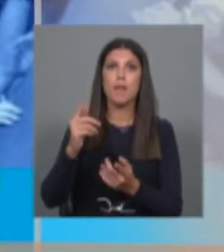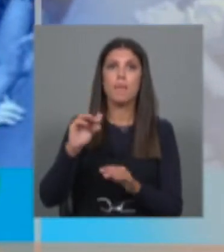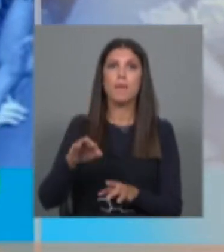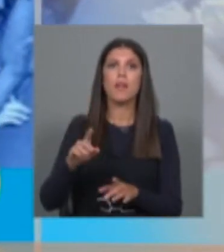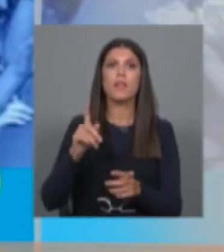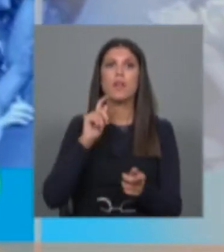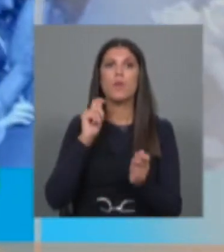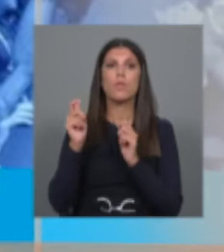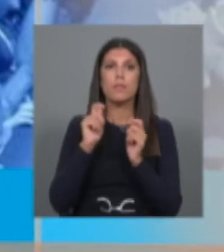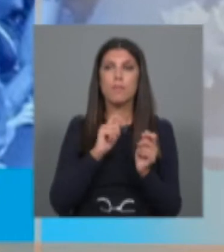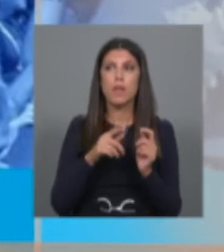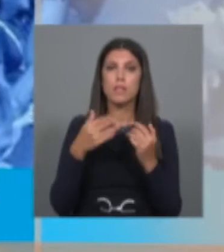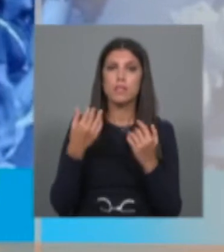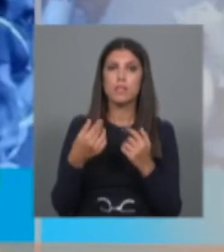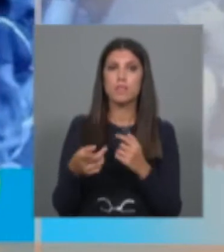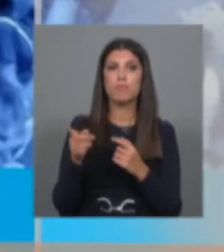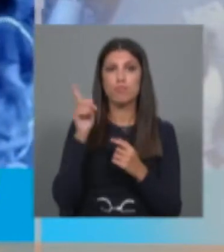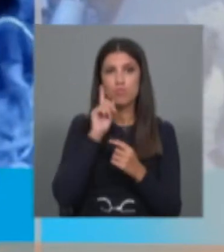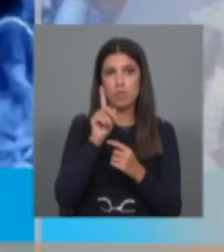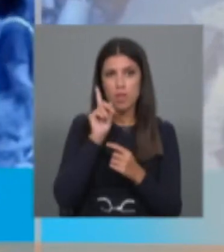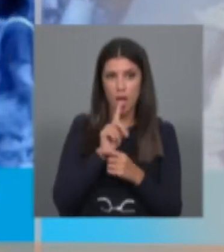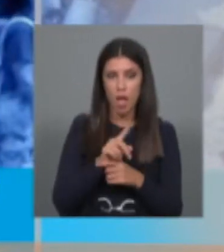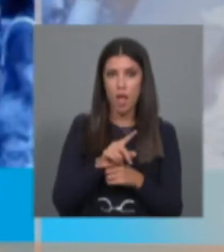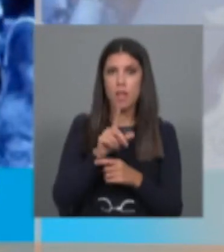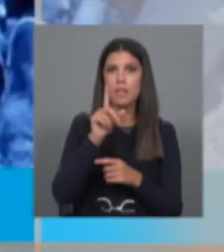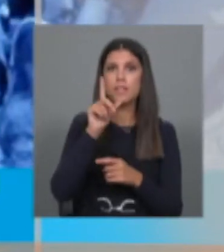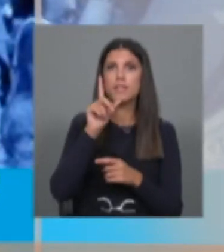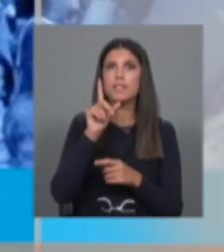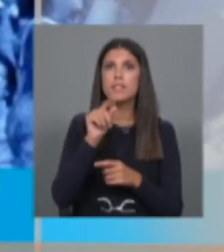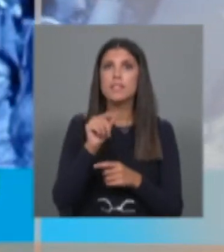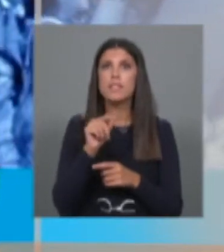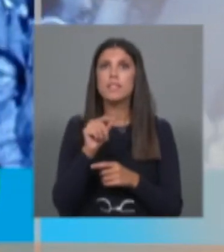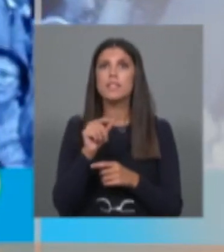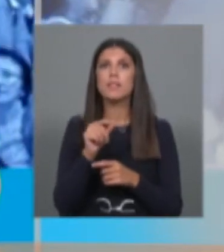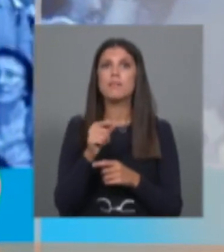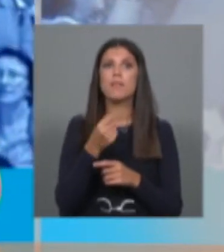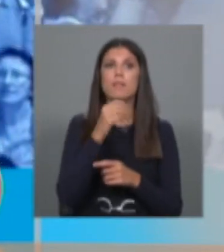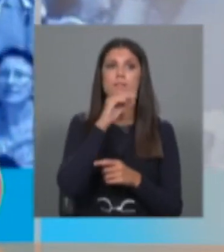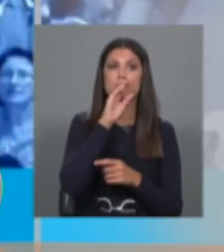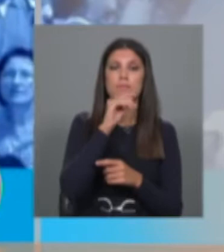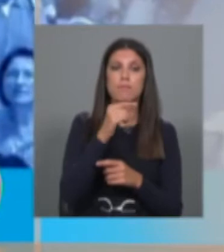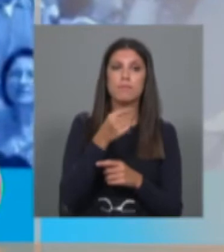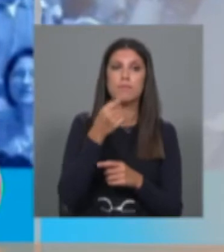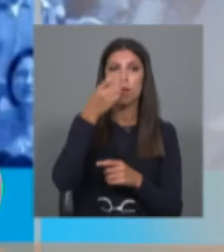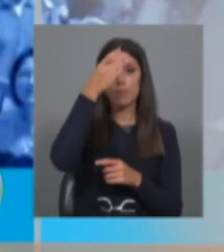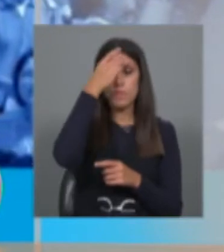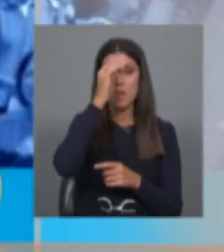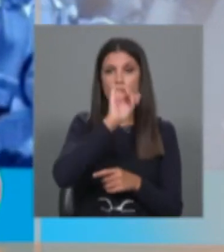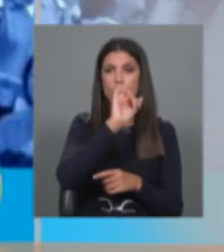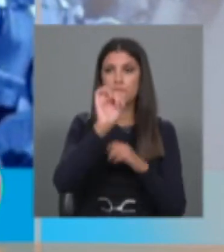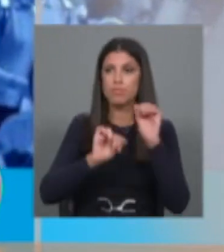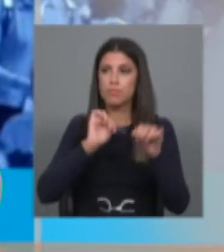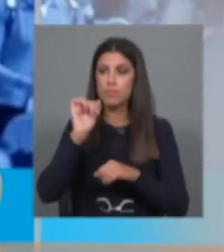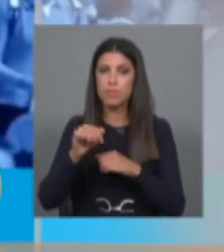que importa fazer e importa perceber os argumentos de cada partido para as suas